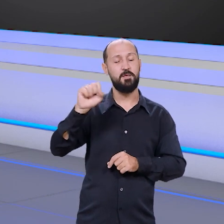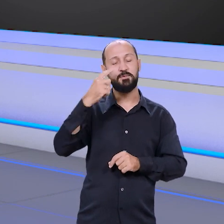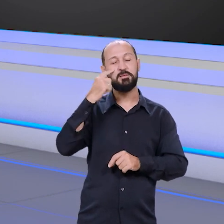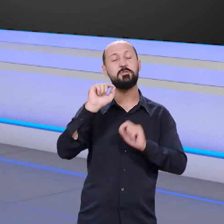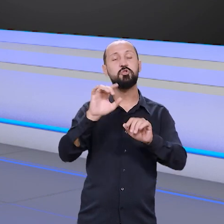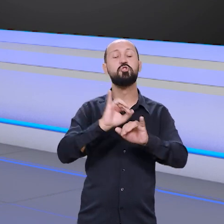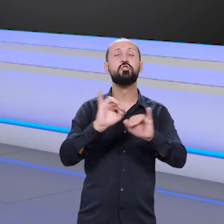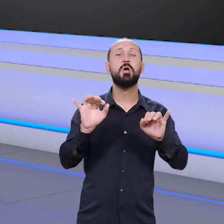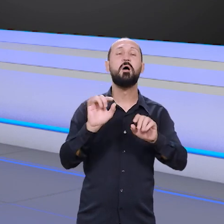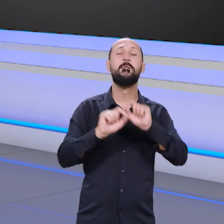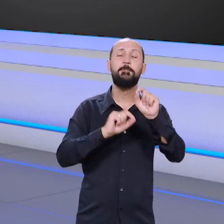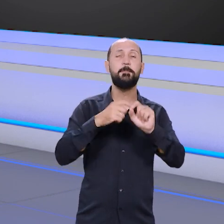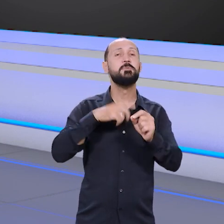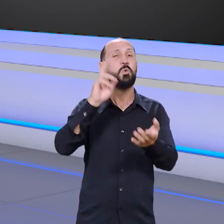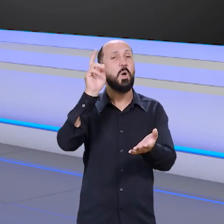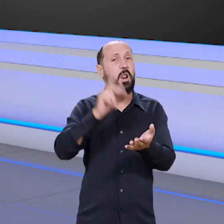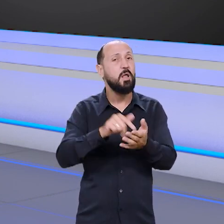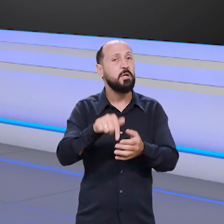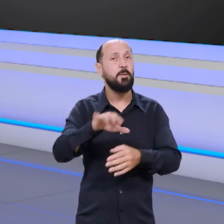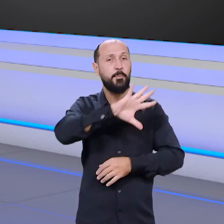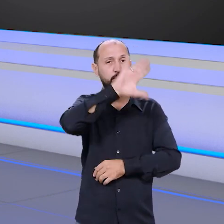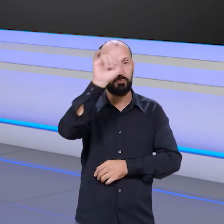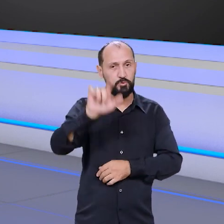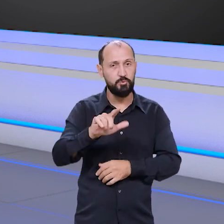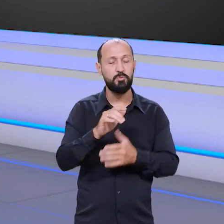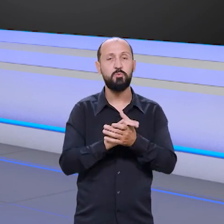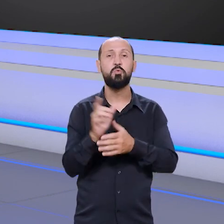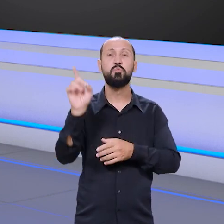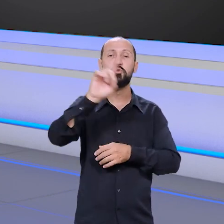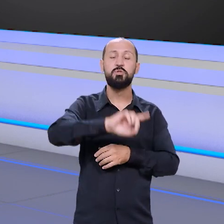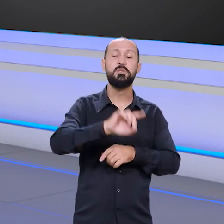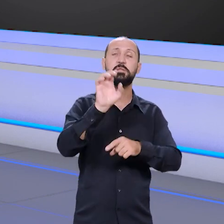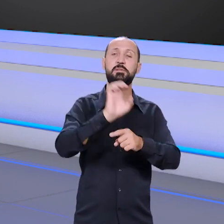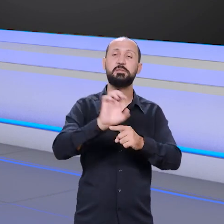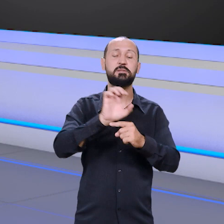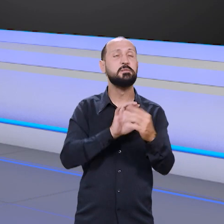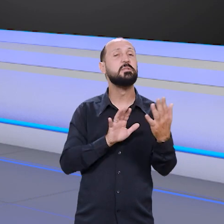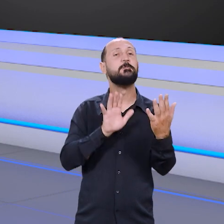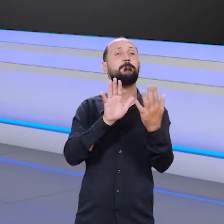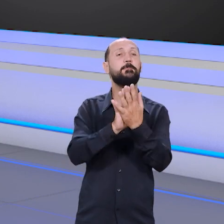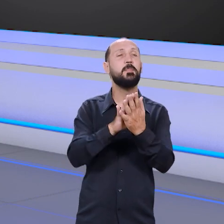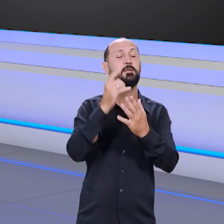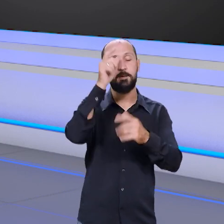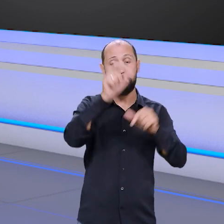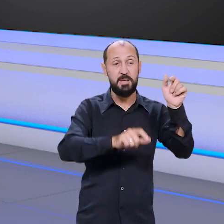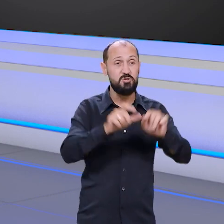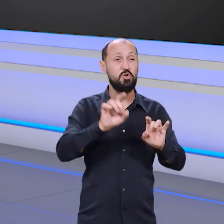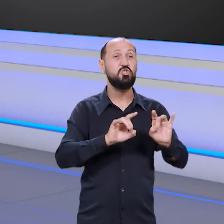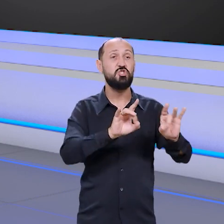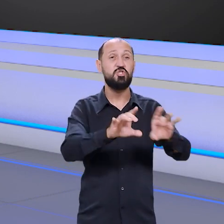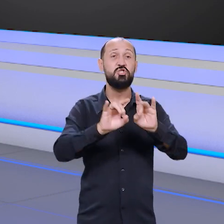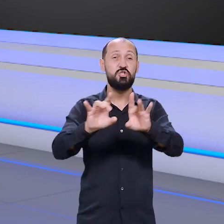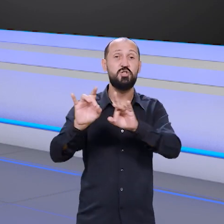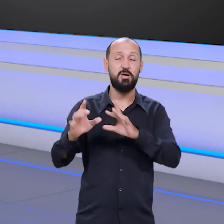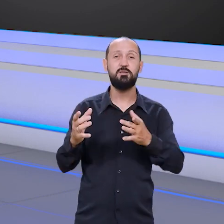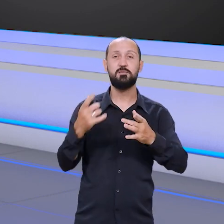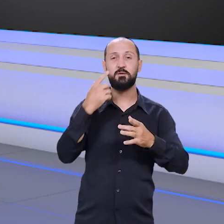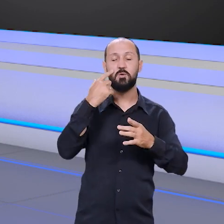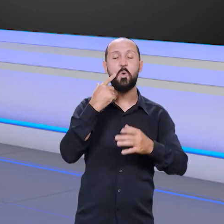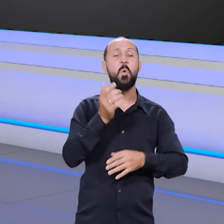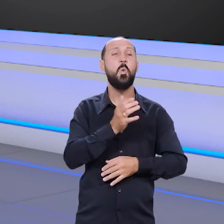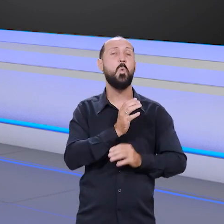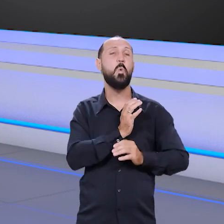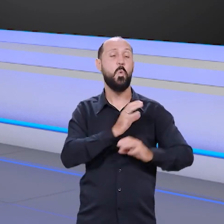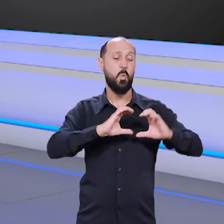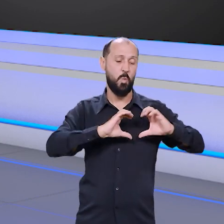Unidas pode se tornar uma realidade em Mato Grosso do Sul. O Dia Estadual de Enfrentamento ao Tráfico de Pessoas, a